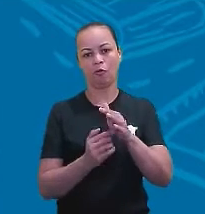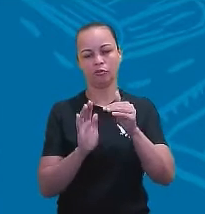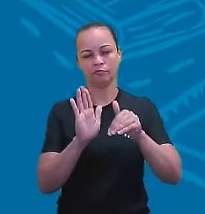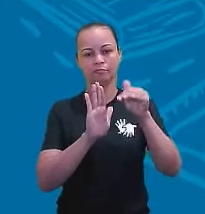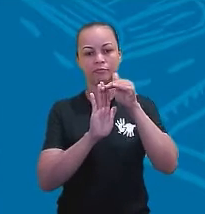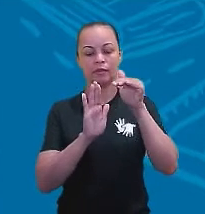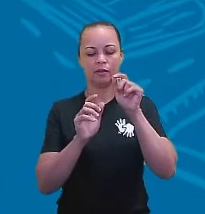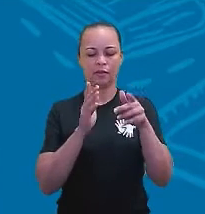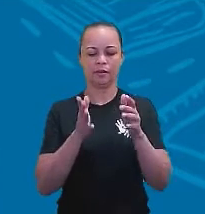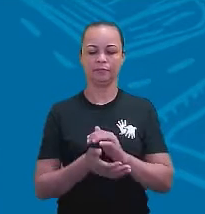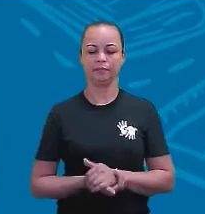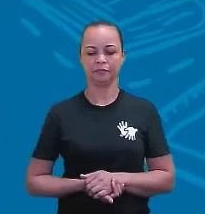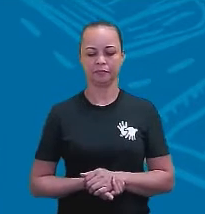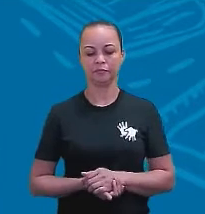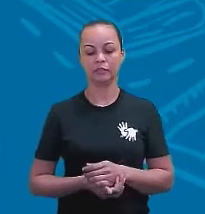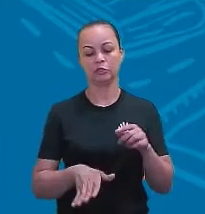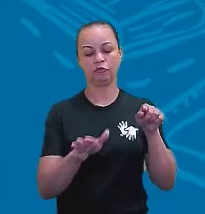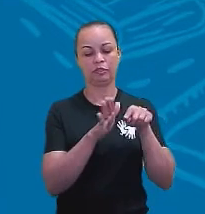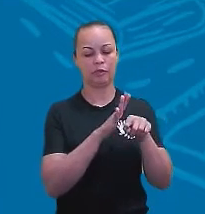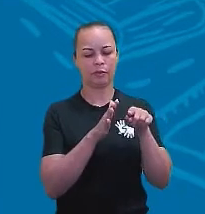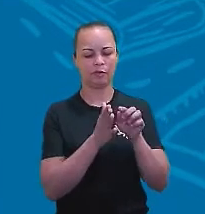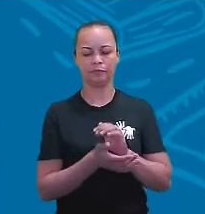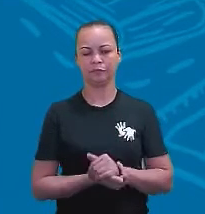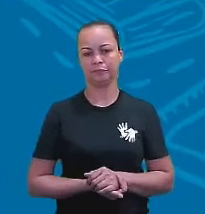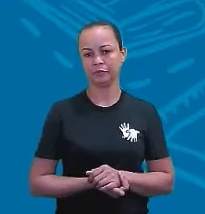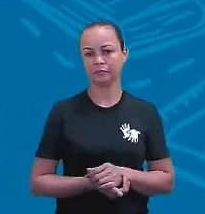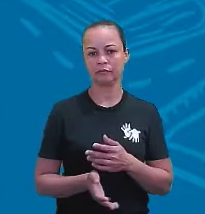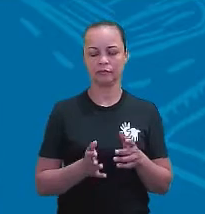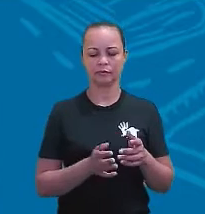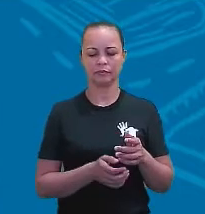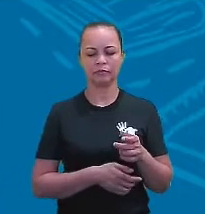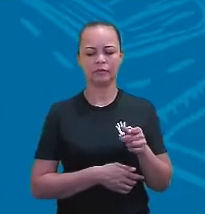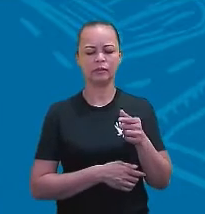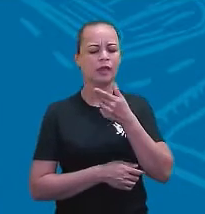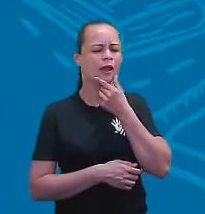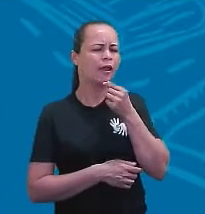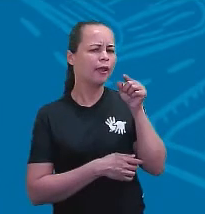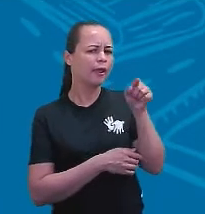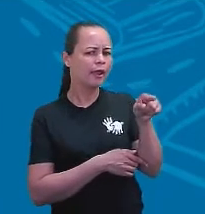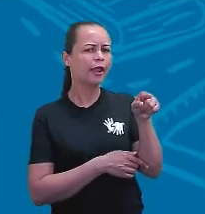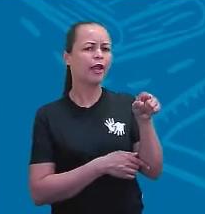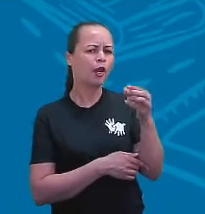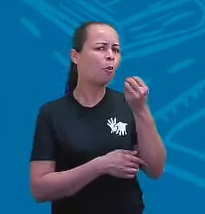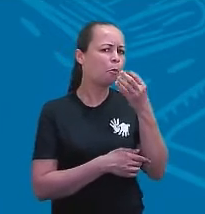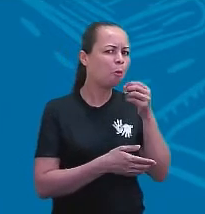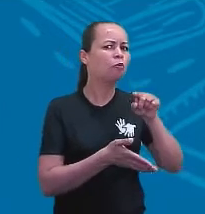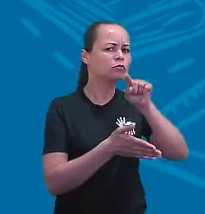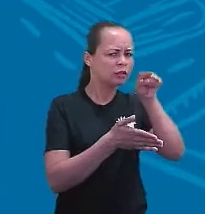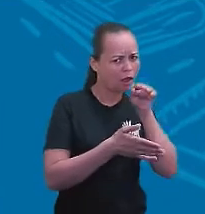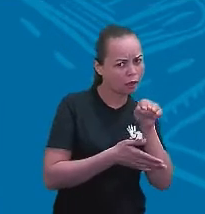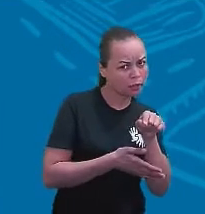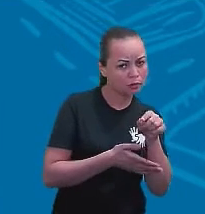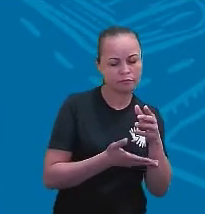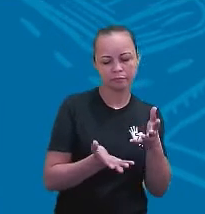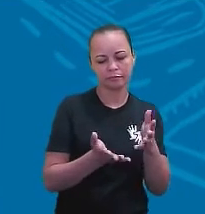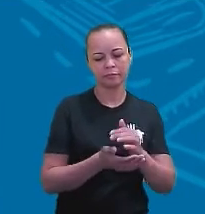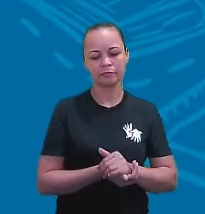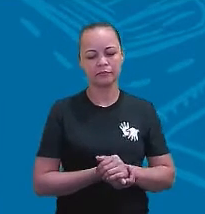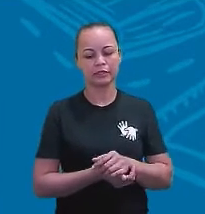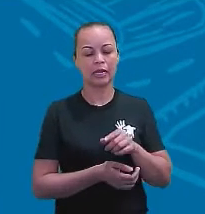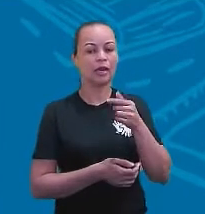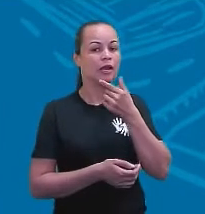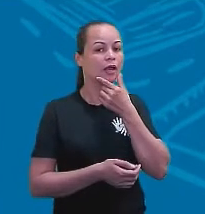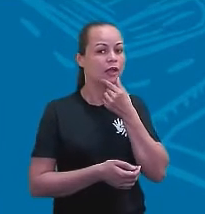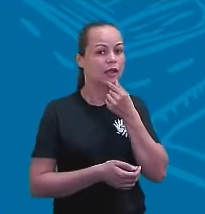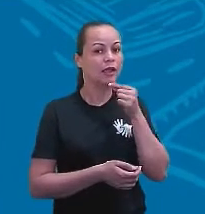good dancer? Estou fazendo uma pergunta. Se eu fosse afirmar, ficaria he is a good dancer. O he